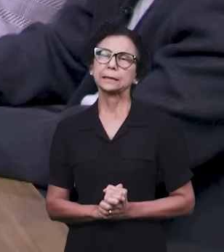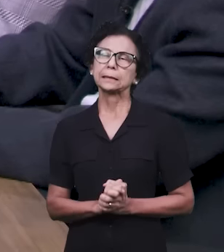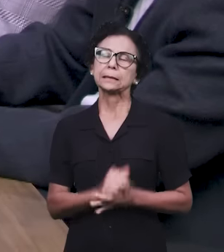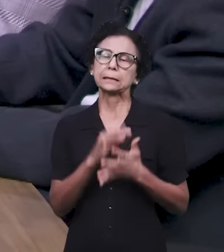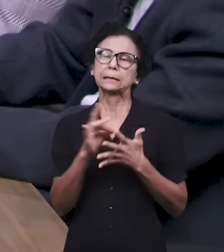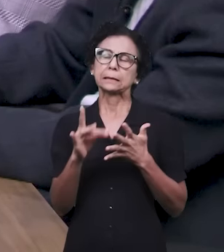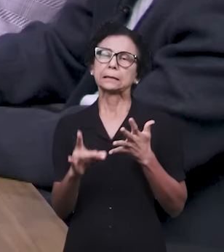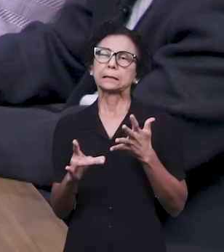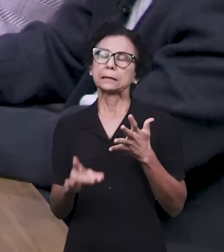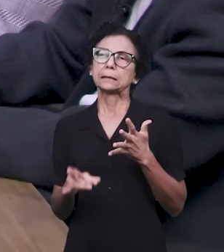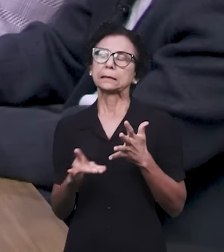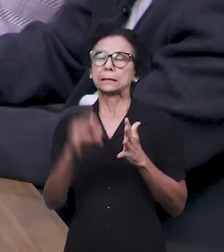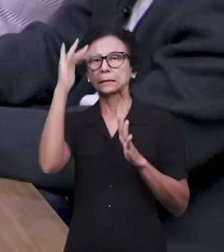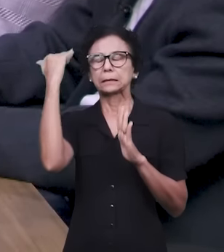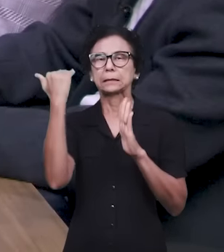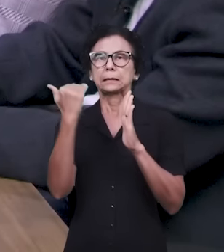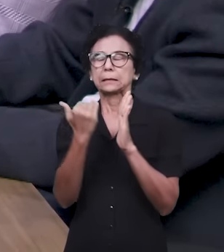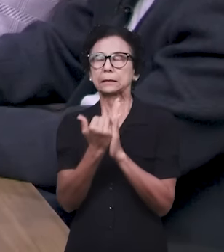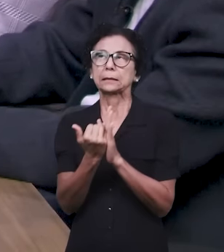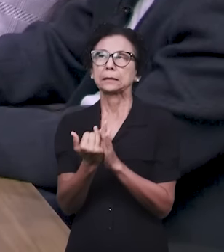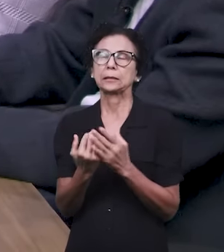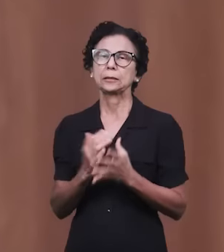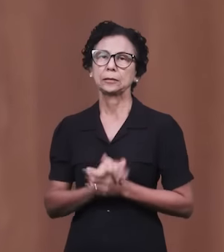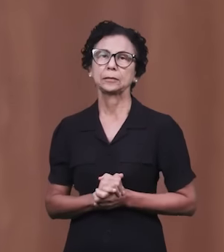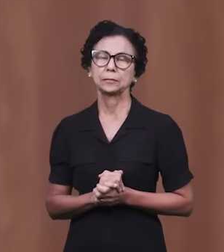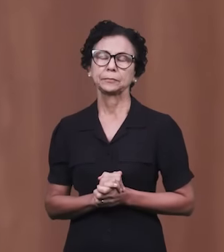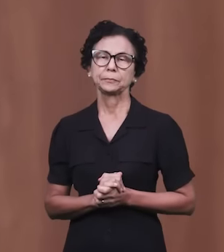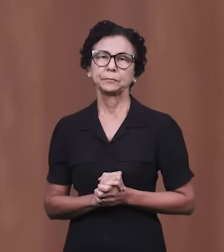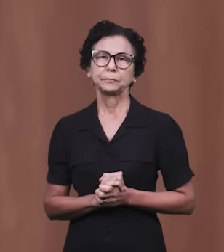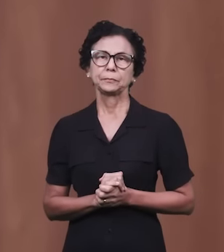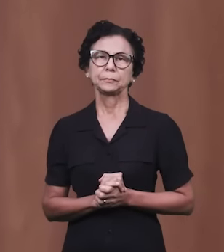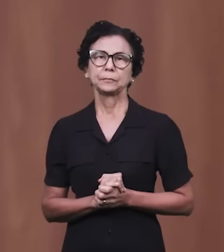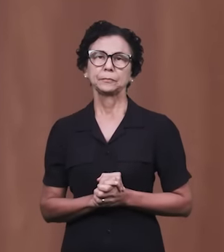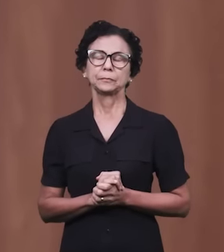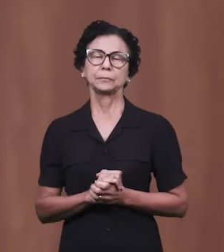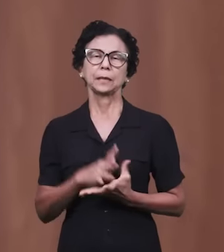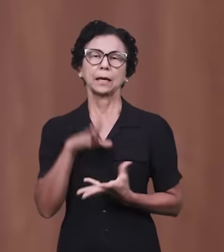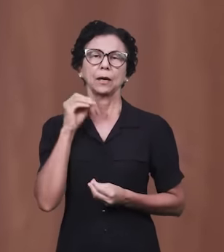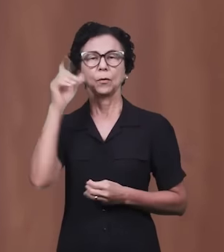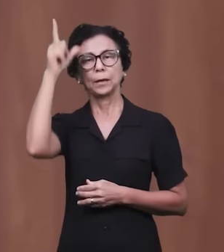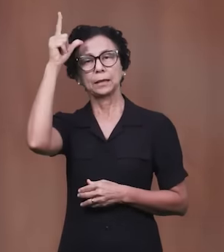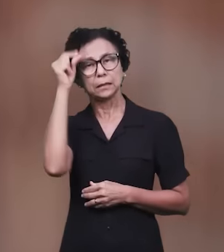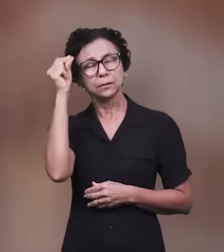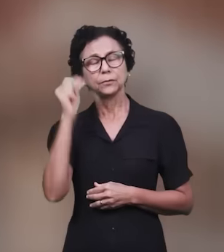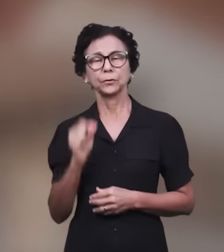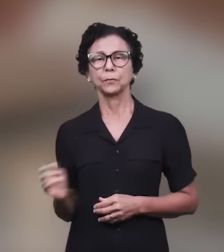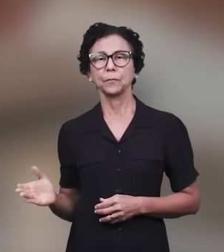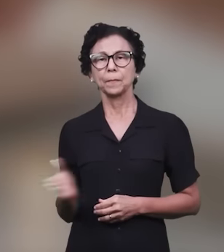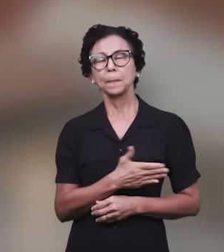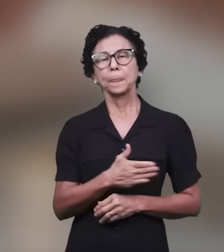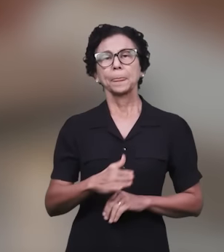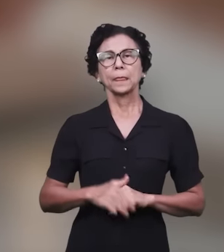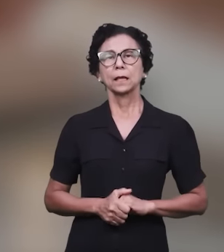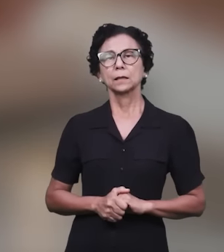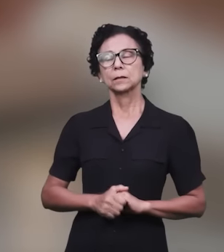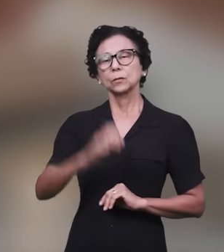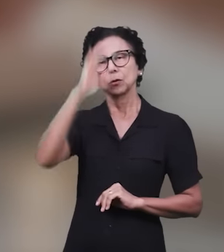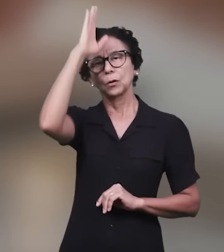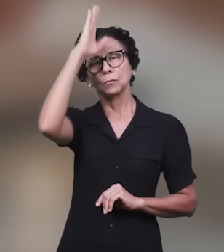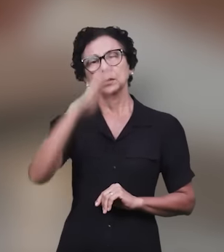Então, não há essa necessidade. E por último, eu gostaria de lembrar mais um texto aqui, Romanos 14, 5. Um faz diferença entre dia e